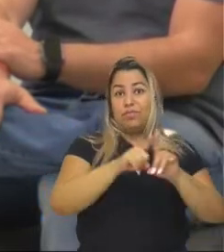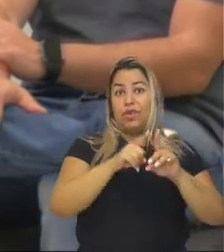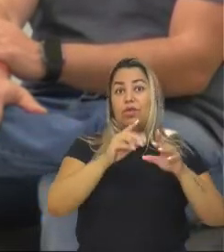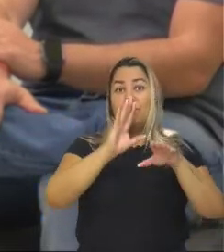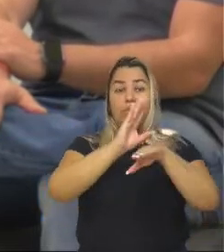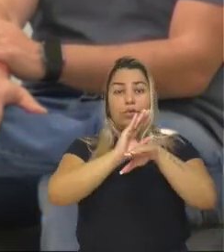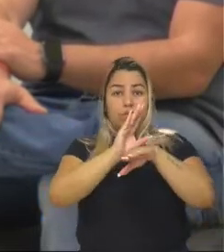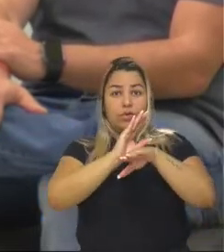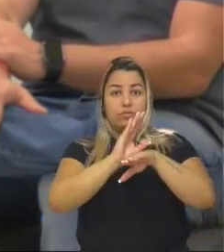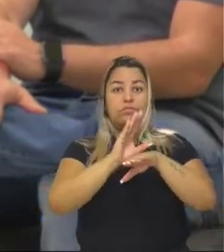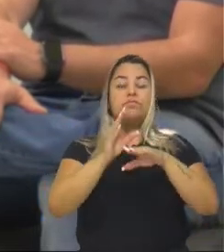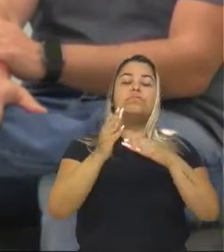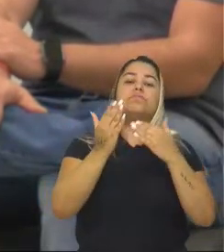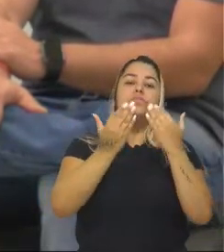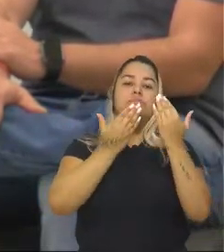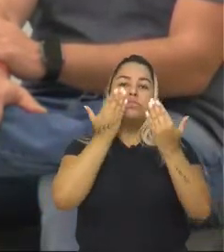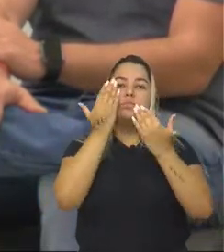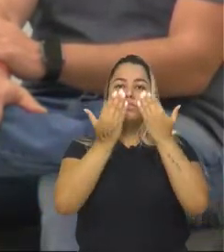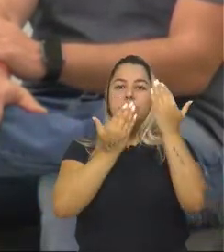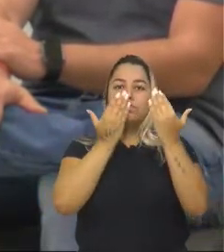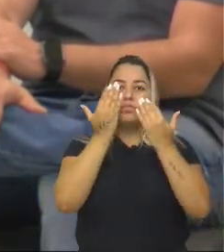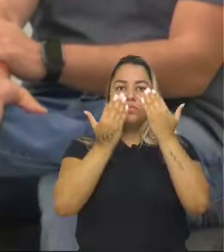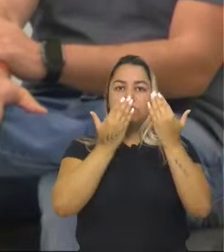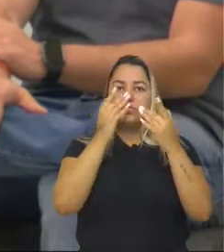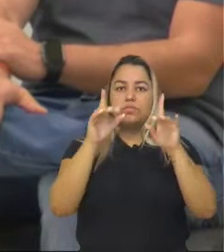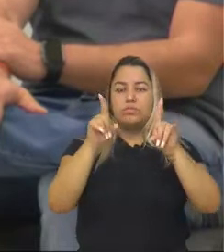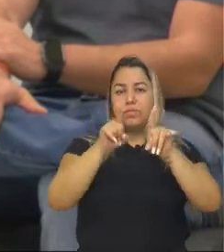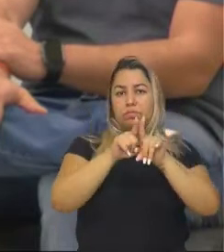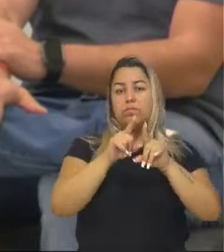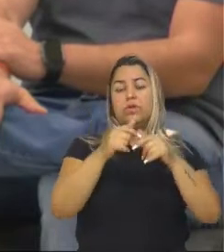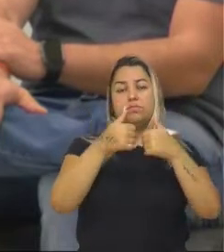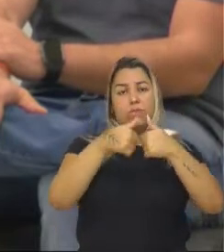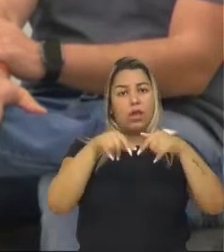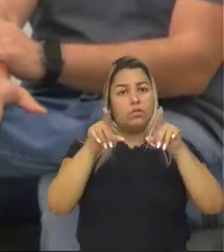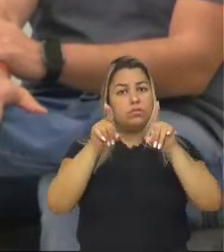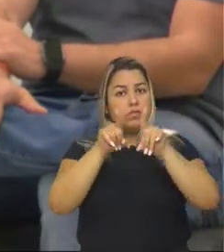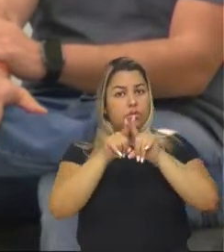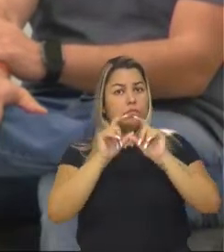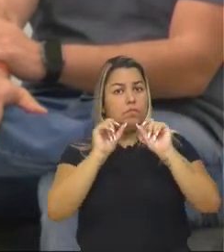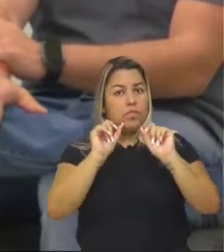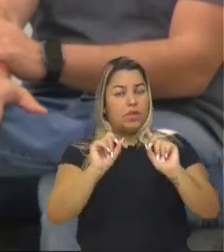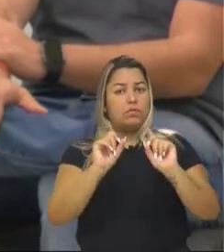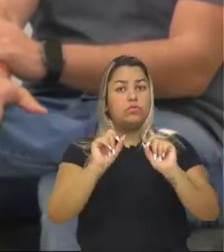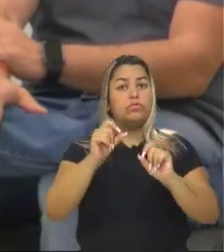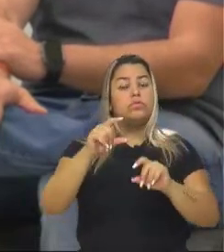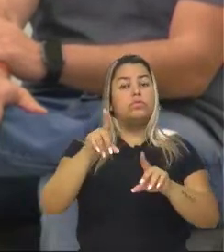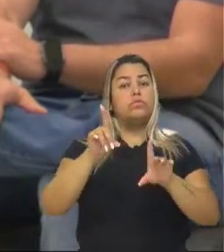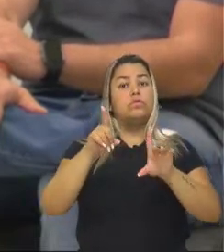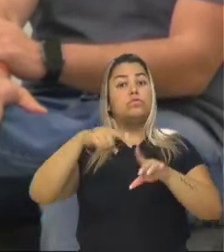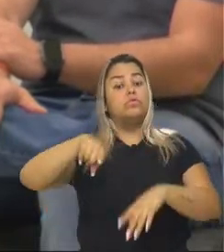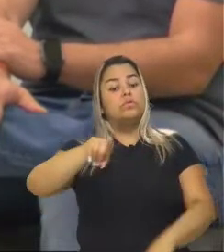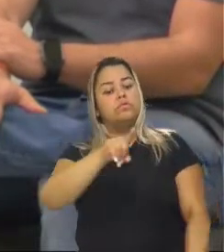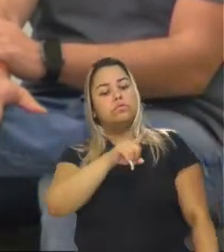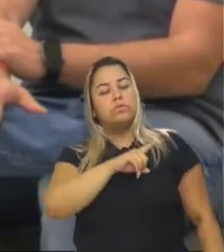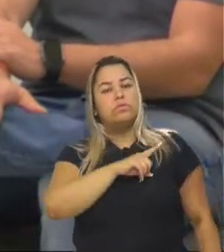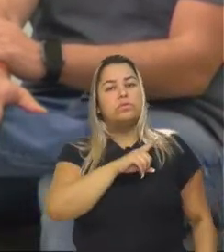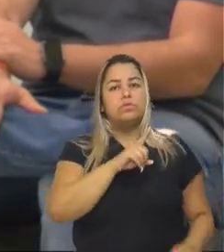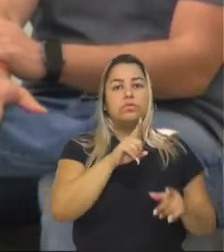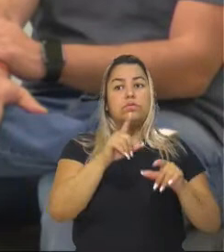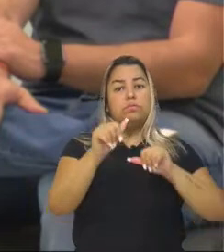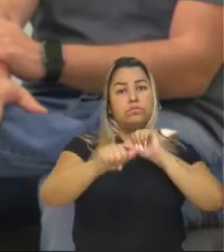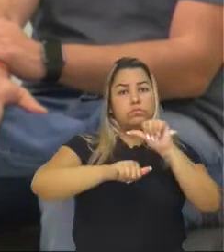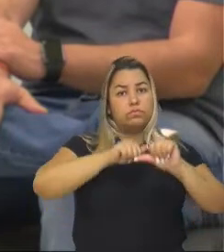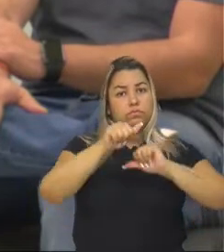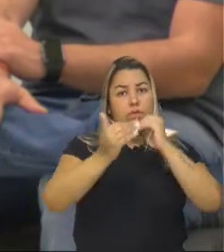esse o sucesso da resolução. O sucesso da resolução está na concretização do modo como nós transformamos